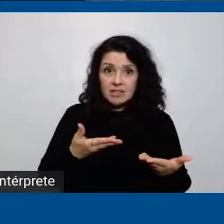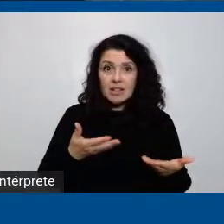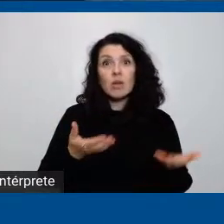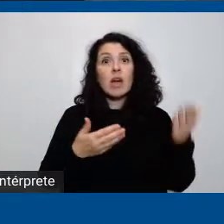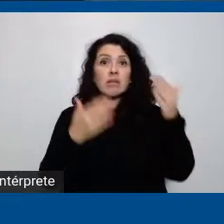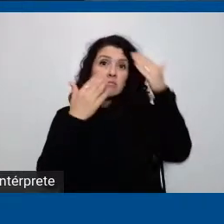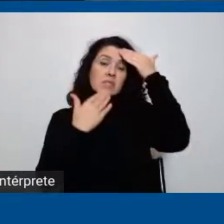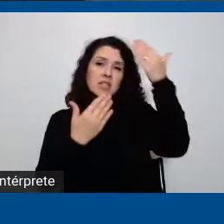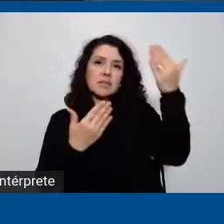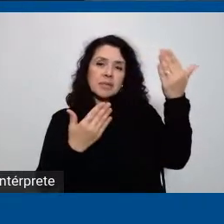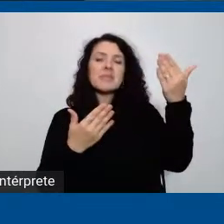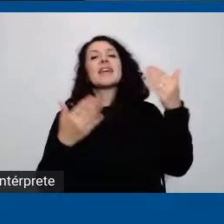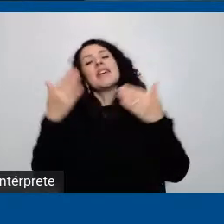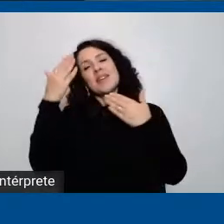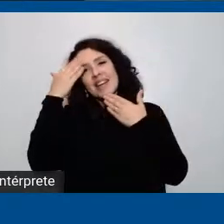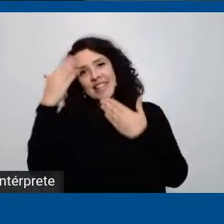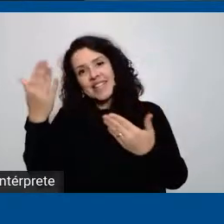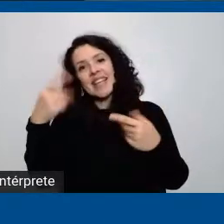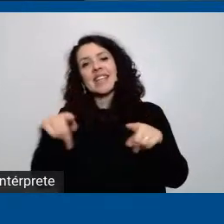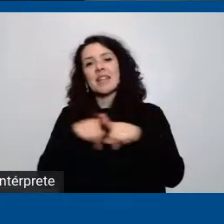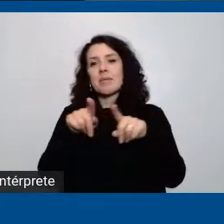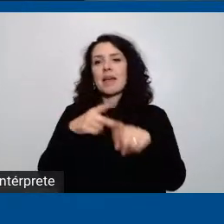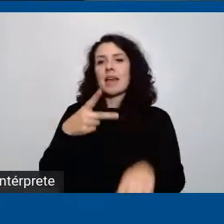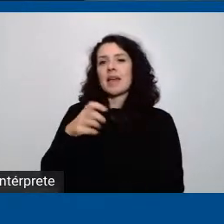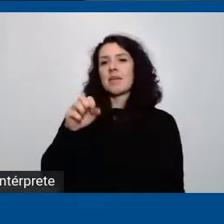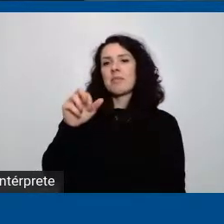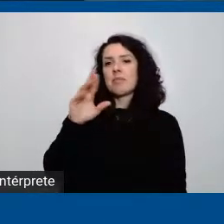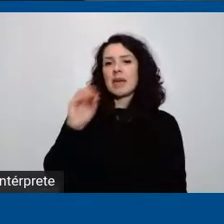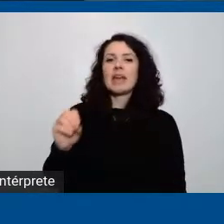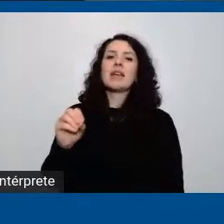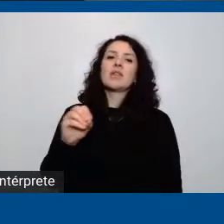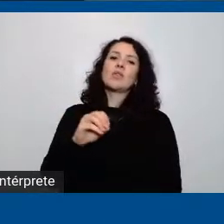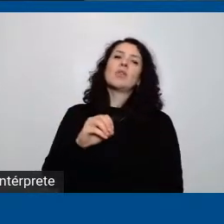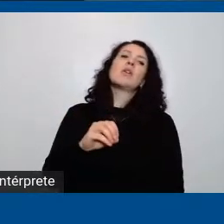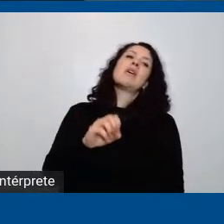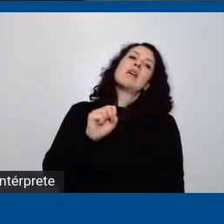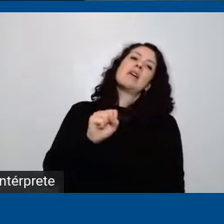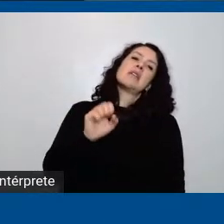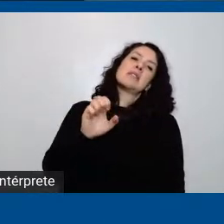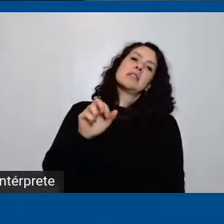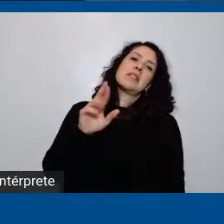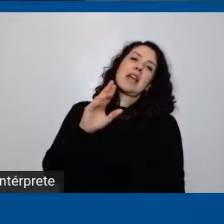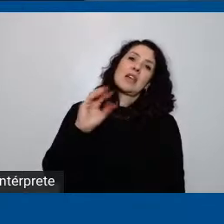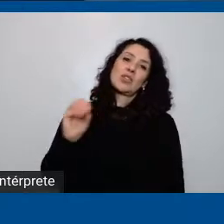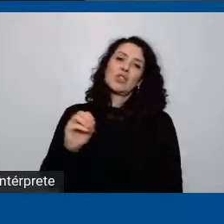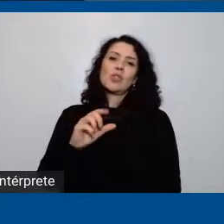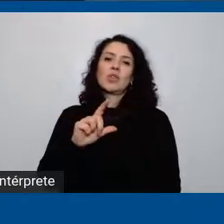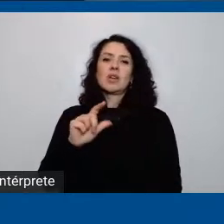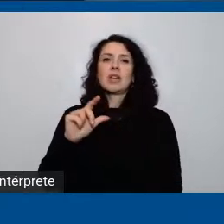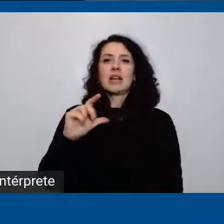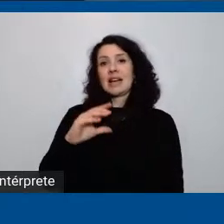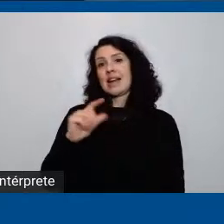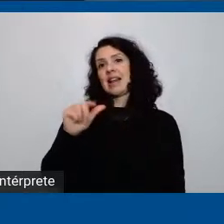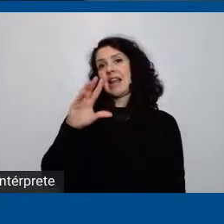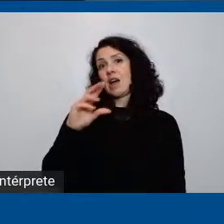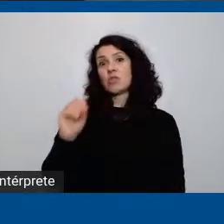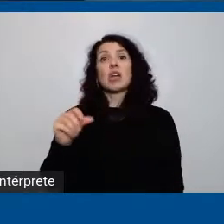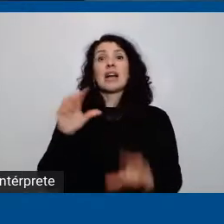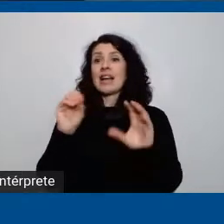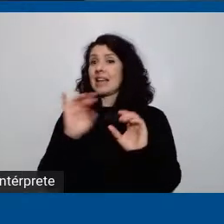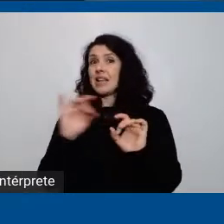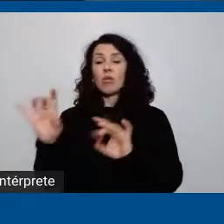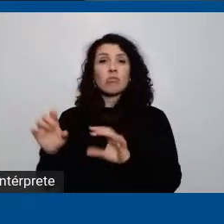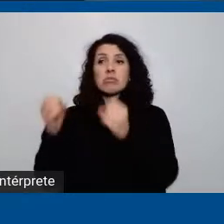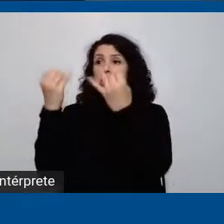Olha, eu queria agradecer também muito ao Pedro, Sérgio e Cláudia, acho que apresentaram cada um uma visão, quer dizer, a gente vê a riqueza dos cadernos,